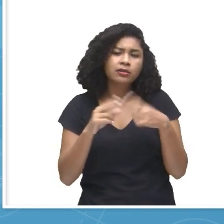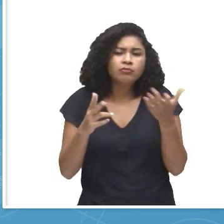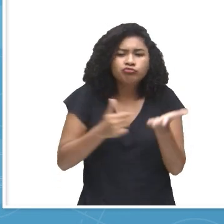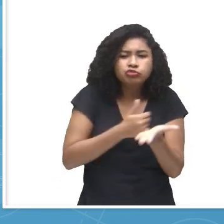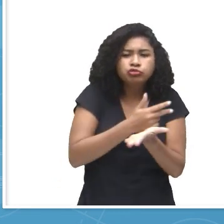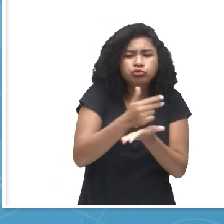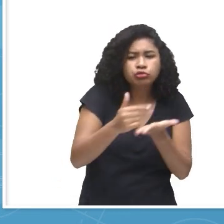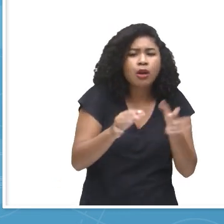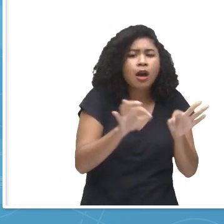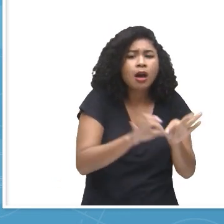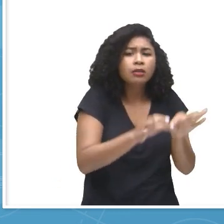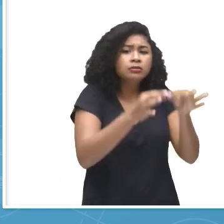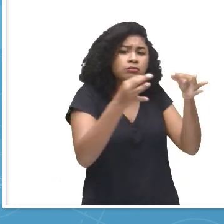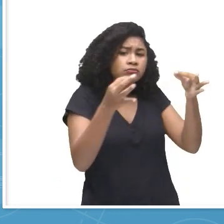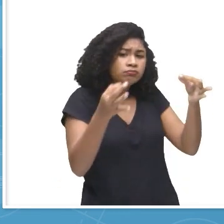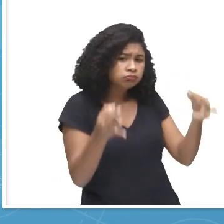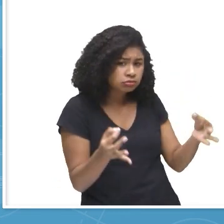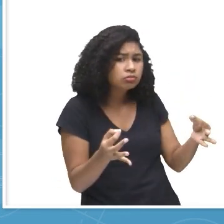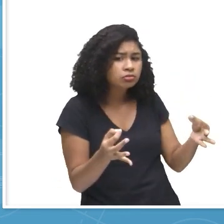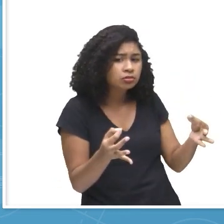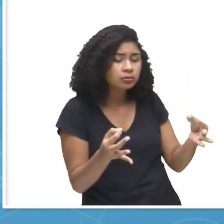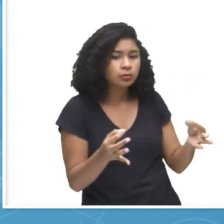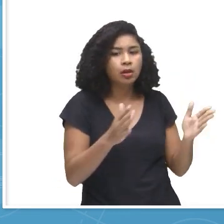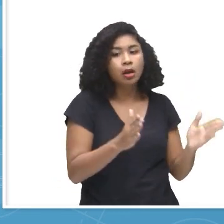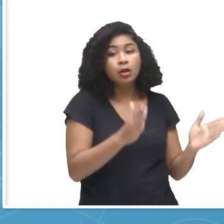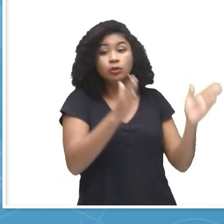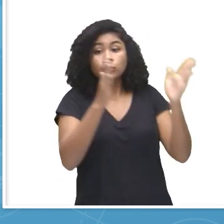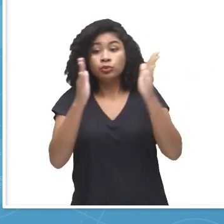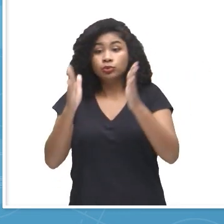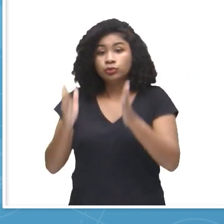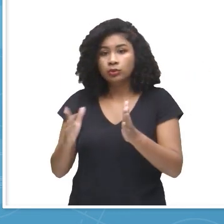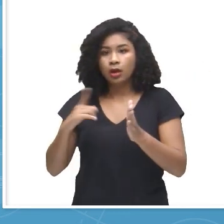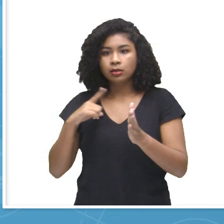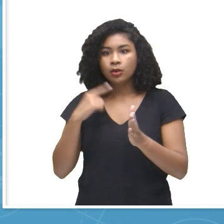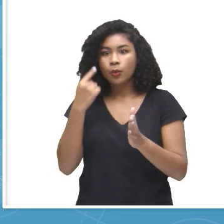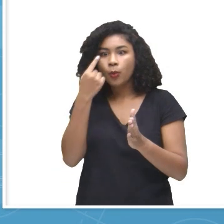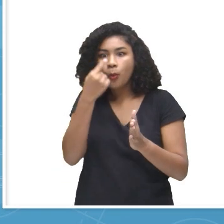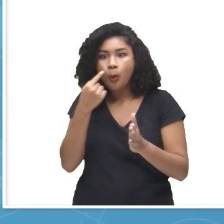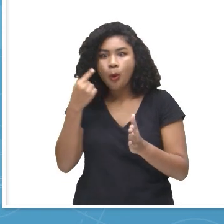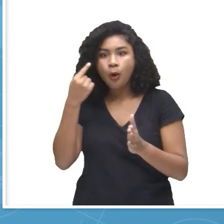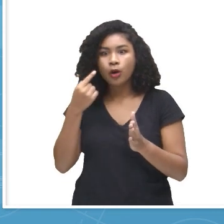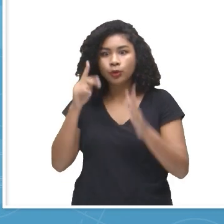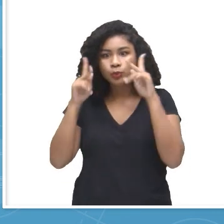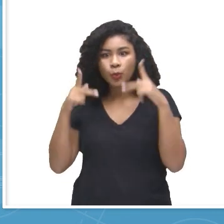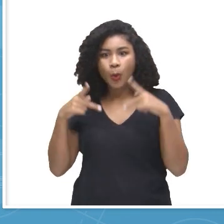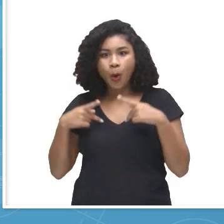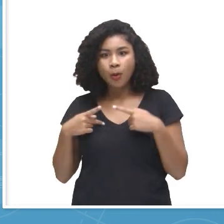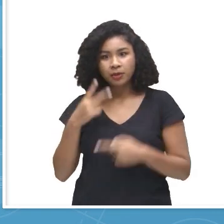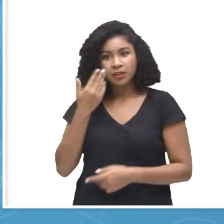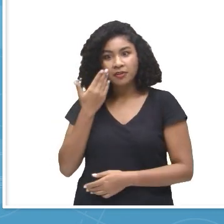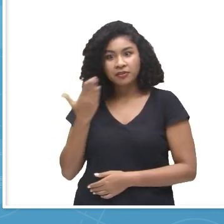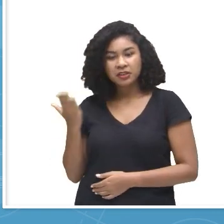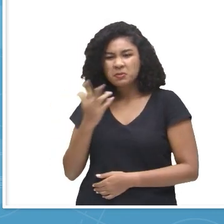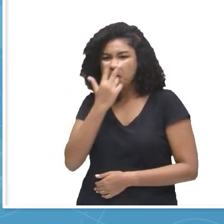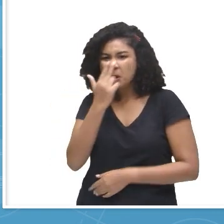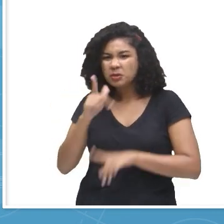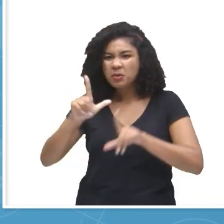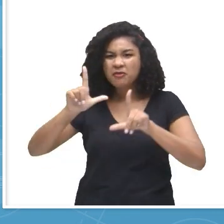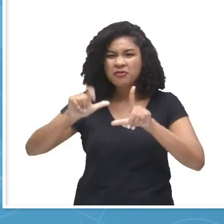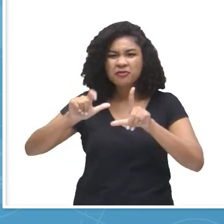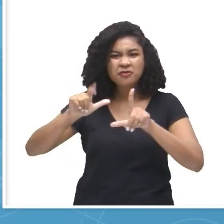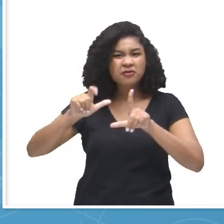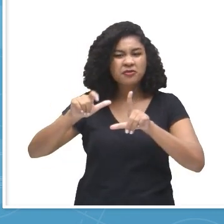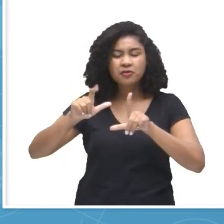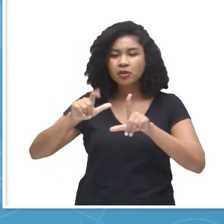E ao lado a gente tem um desenho, uma imagem de um desenho de um olho humano. Olha que coisa incrível! Parece uma fotografia, né?